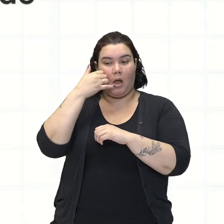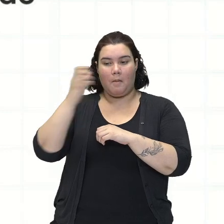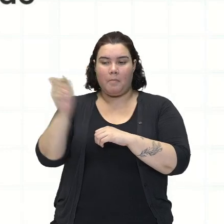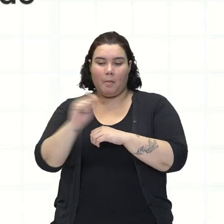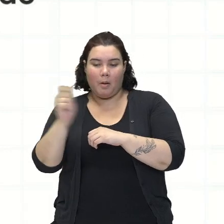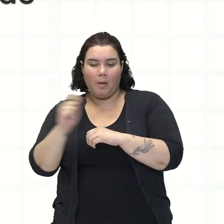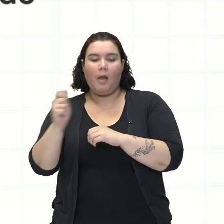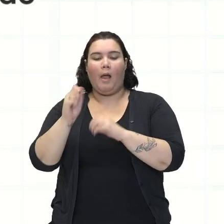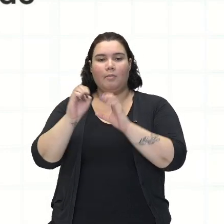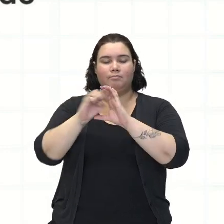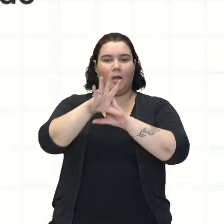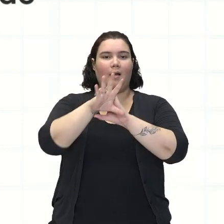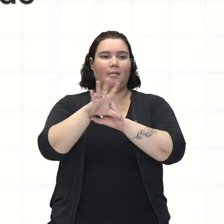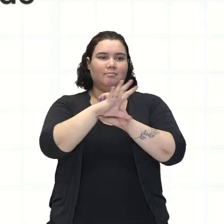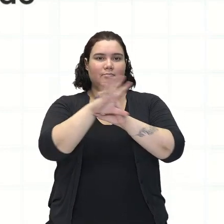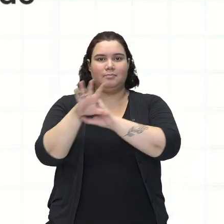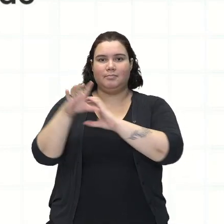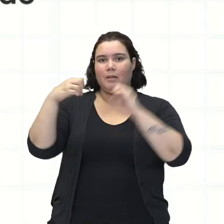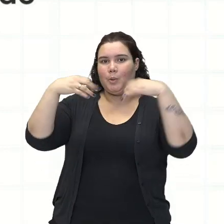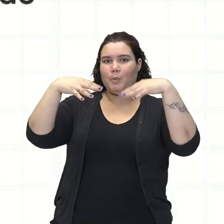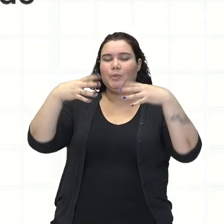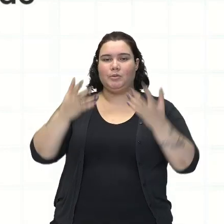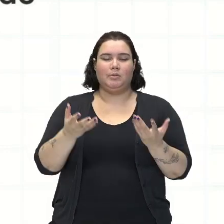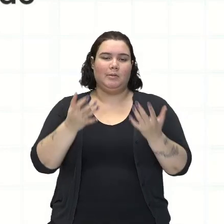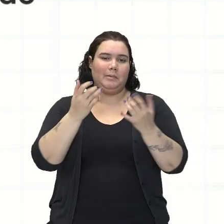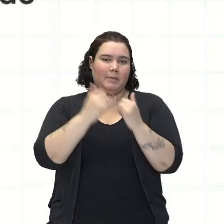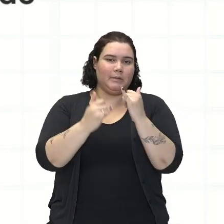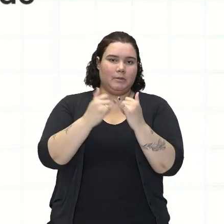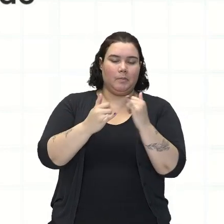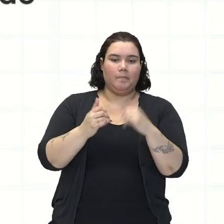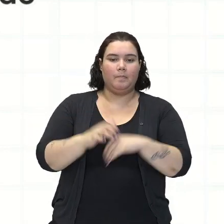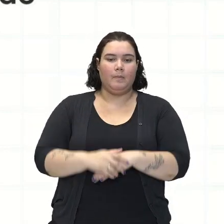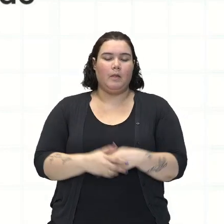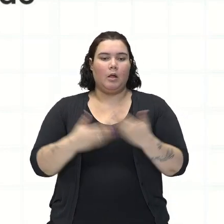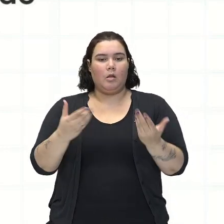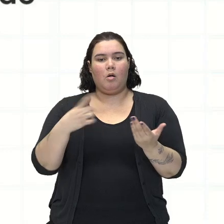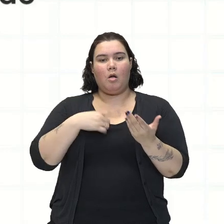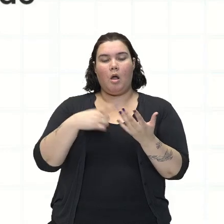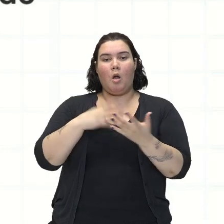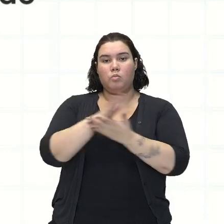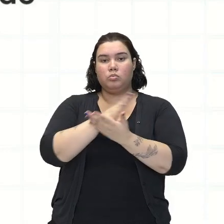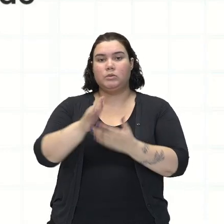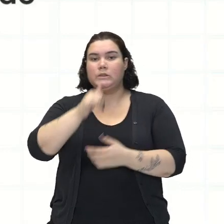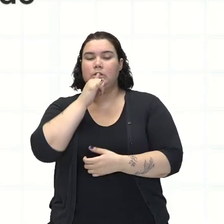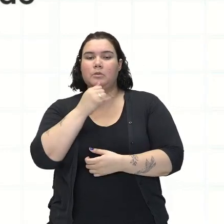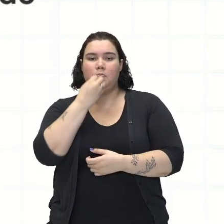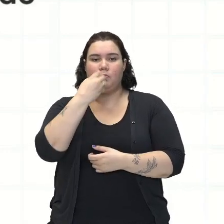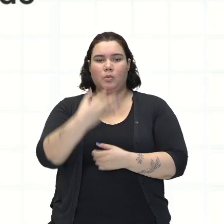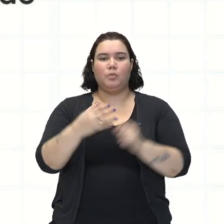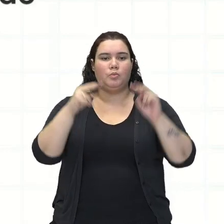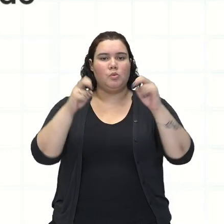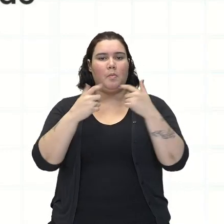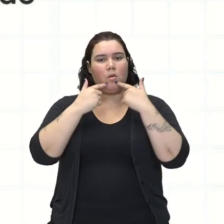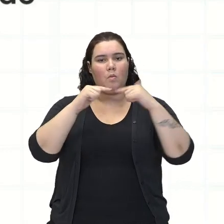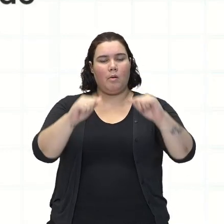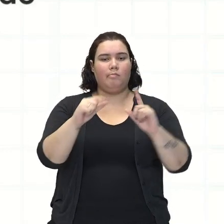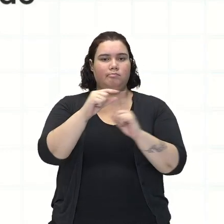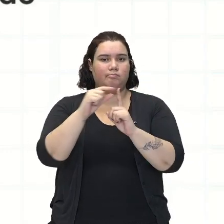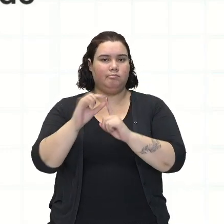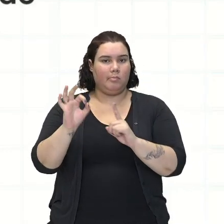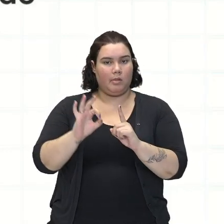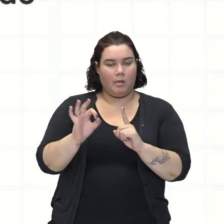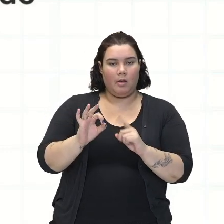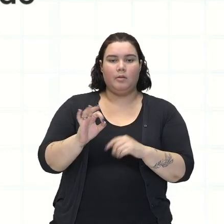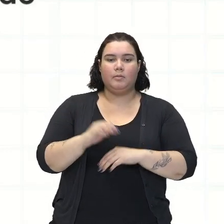informações e o smartphone ele responde, né? Então, esses são alguns bons exemplos aí de linguagem não verbal. Nós temos o emoji de sorriso,